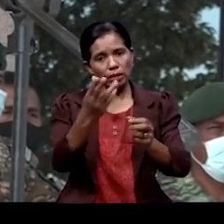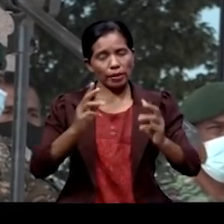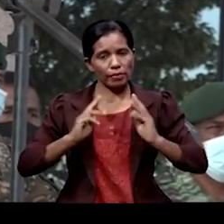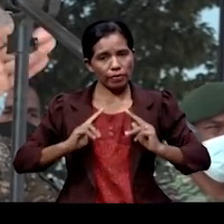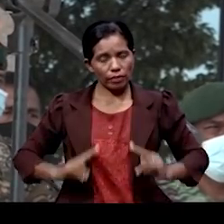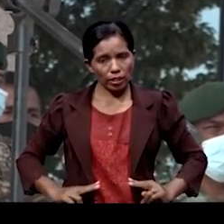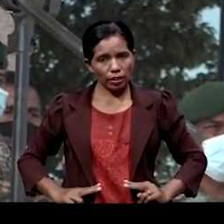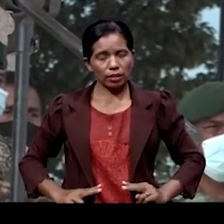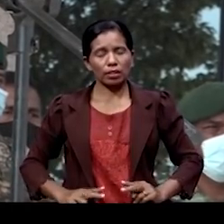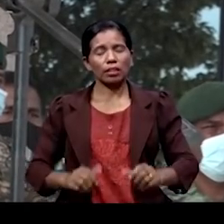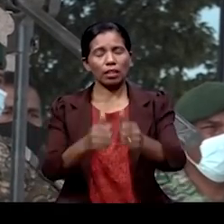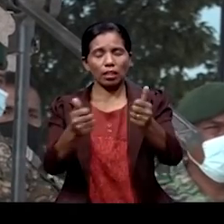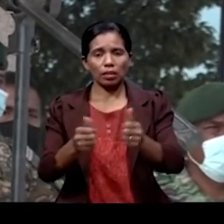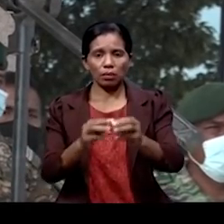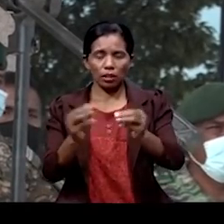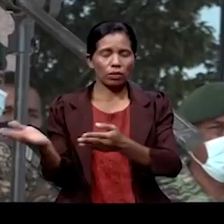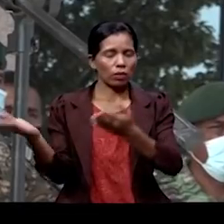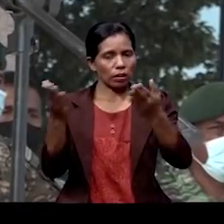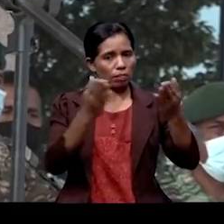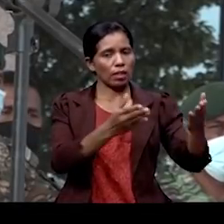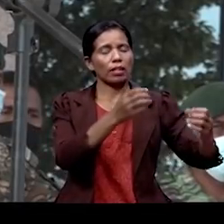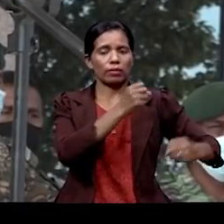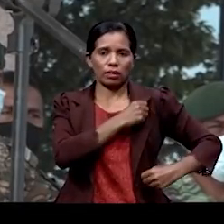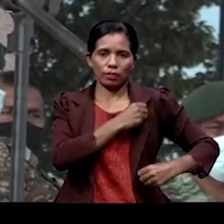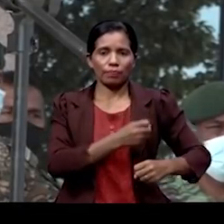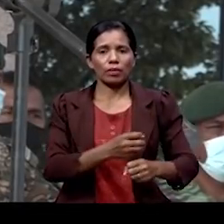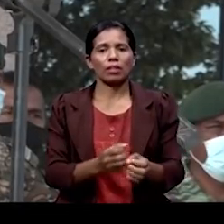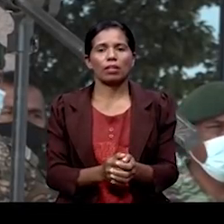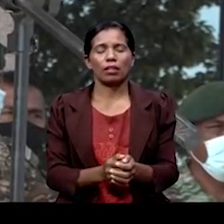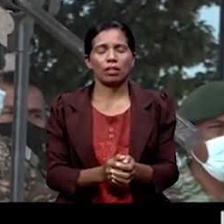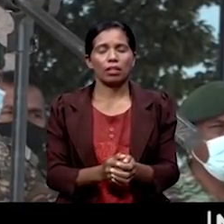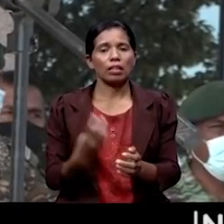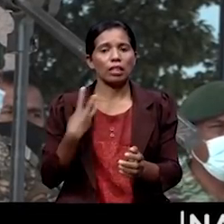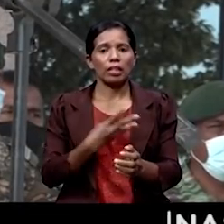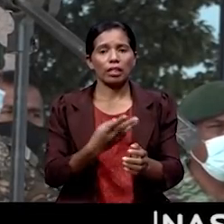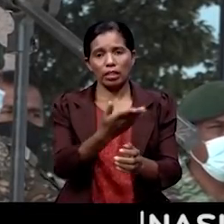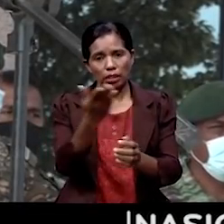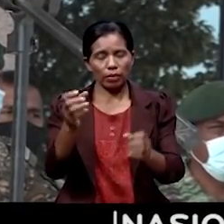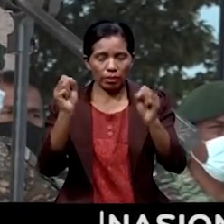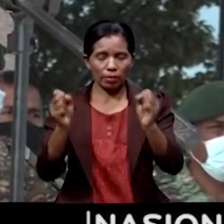do todo para a instituição. Só ira nem que imitama para efetivo lolos.